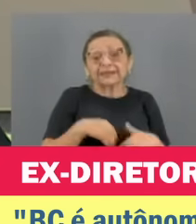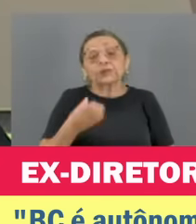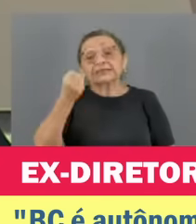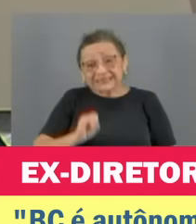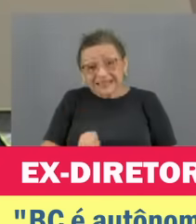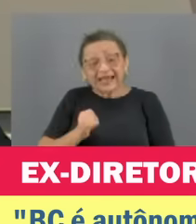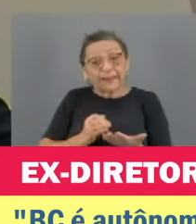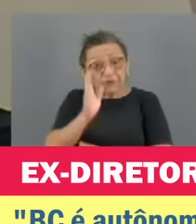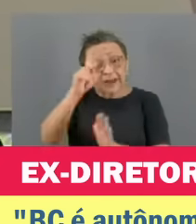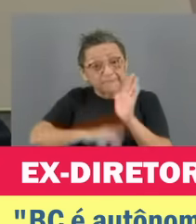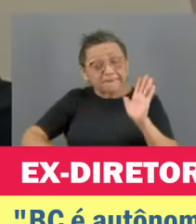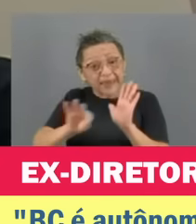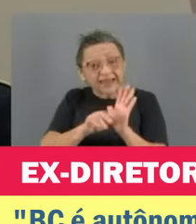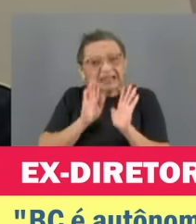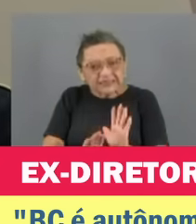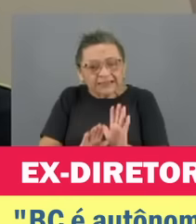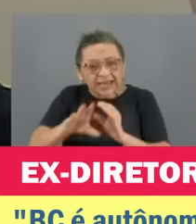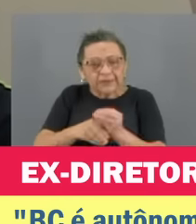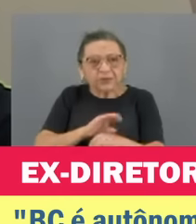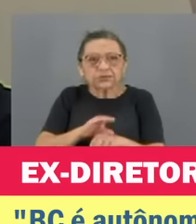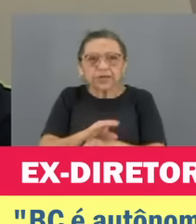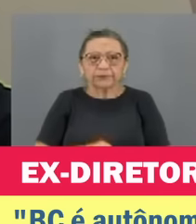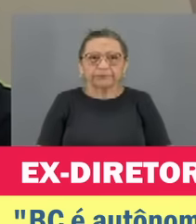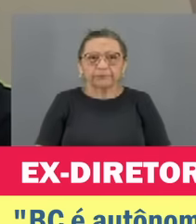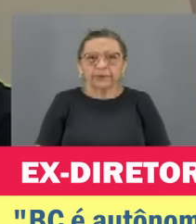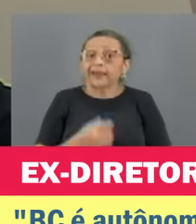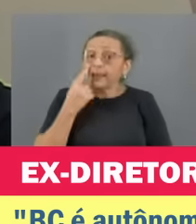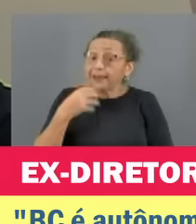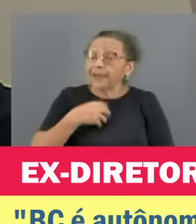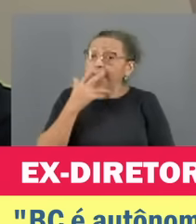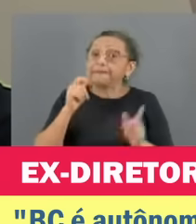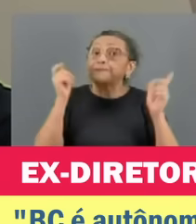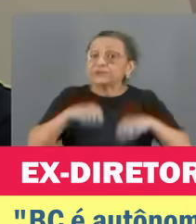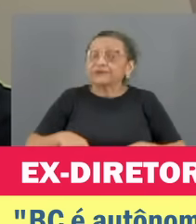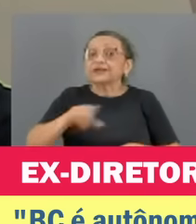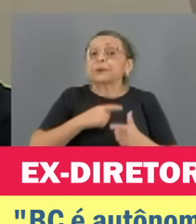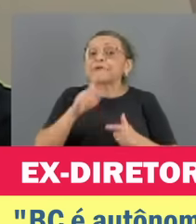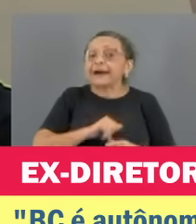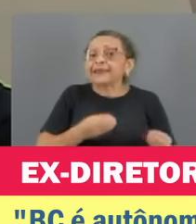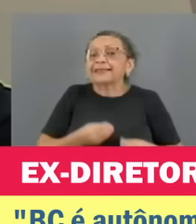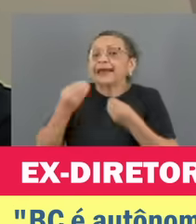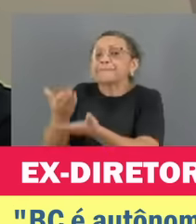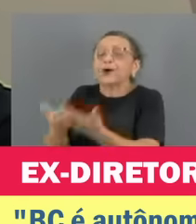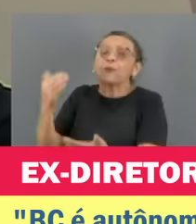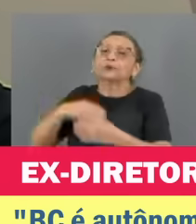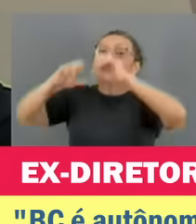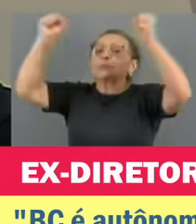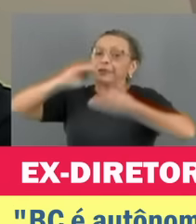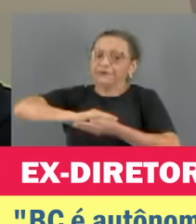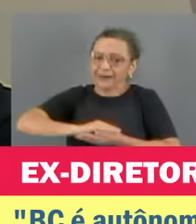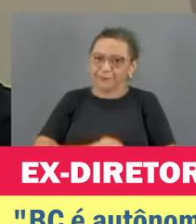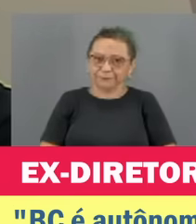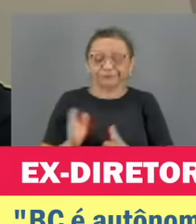como está a emenda constitucional, como emenda constitucional, é bem possível que a questão acabe parando no Supremo Tribunal Federal. E,